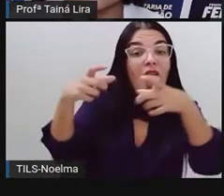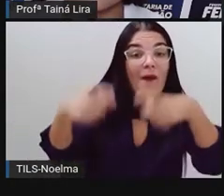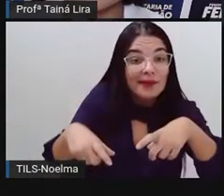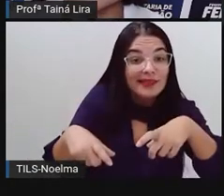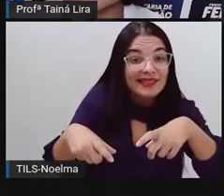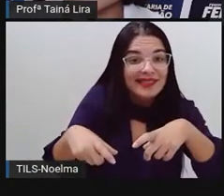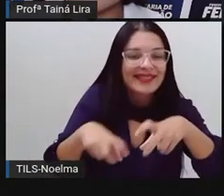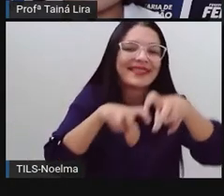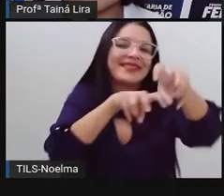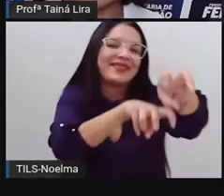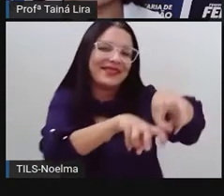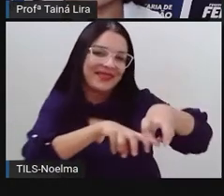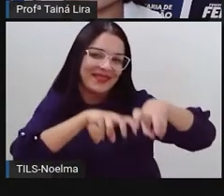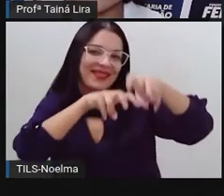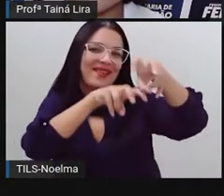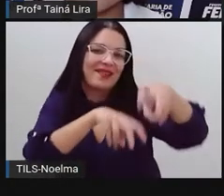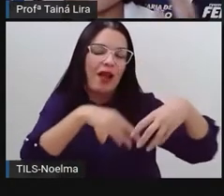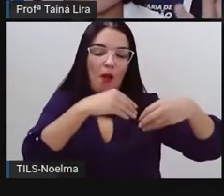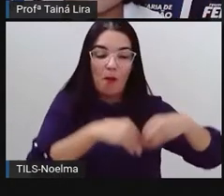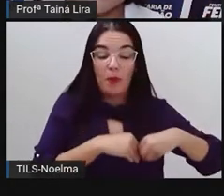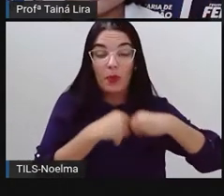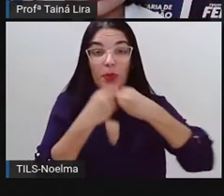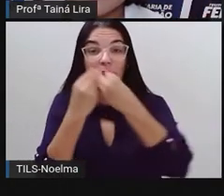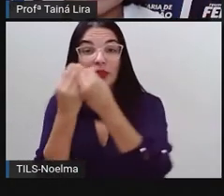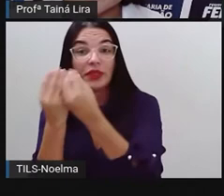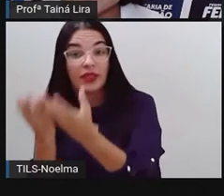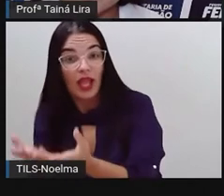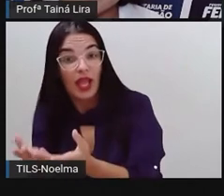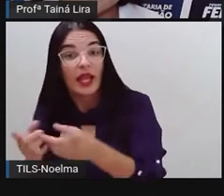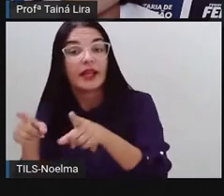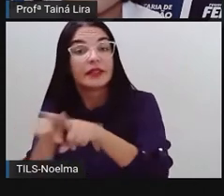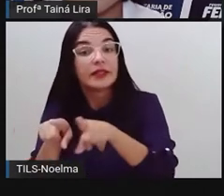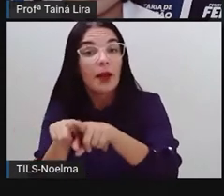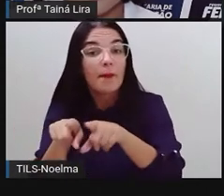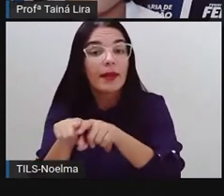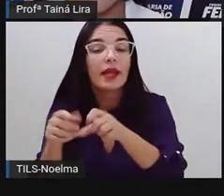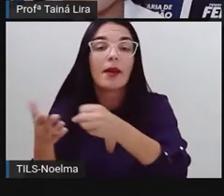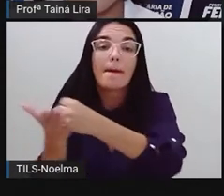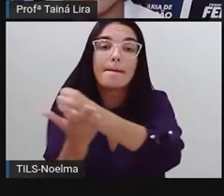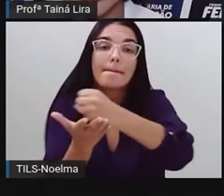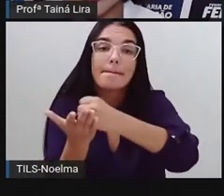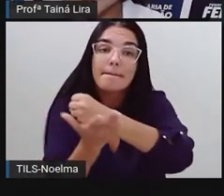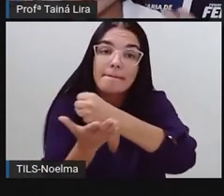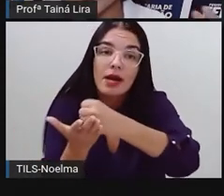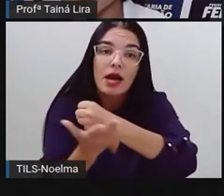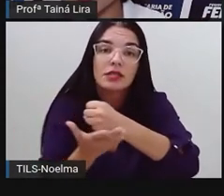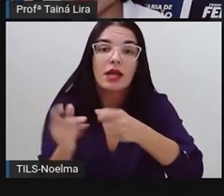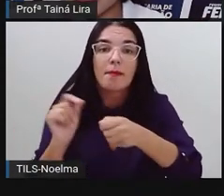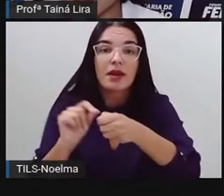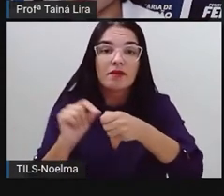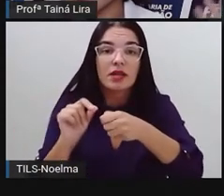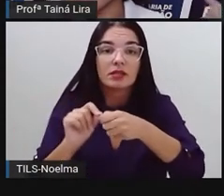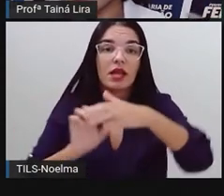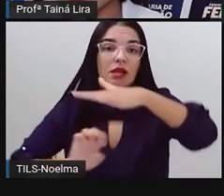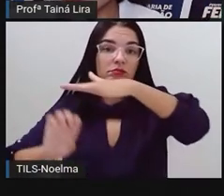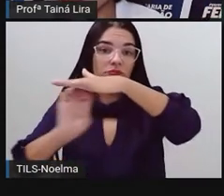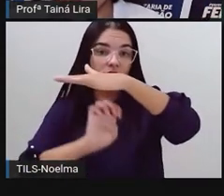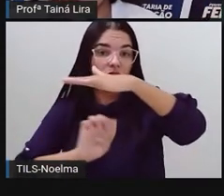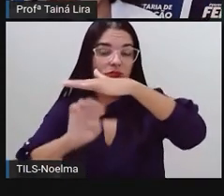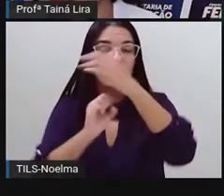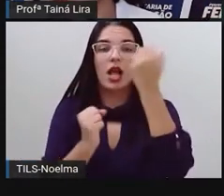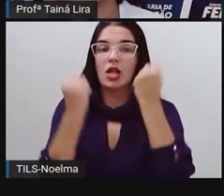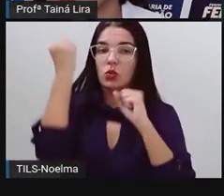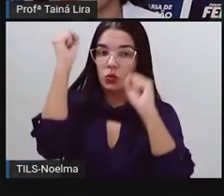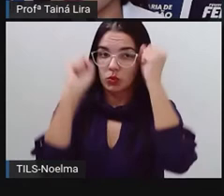zona urbana Ela depende né tem uma relação de dependência aí também com a zona rural Então